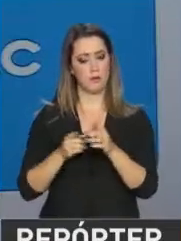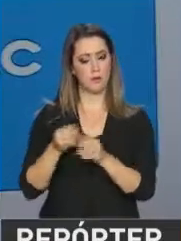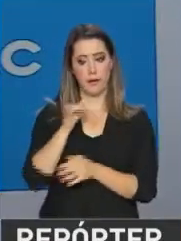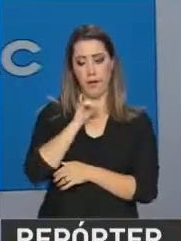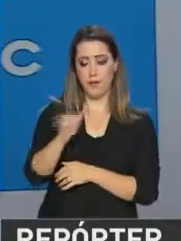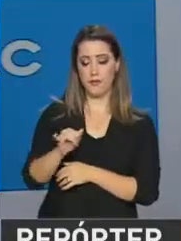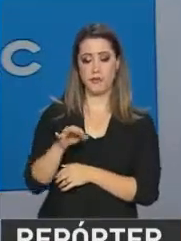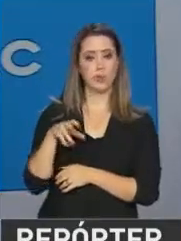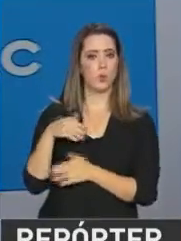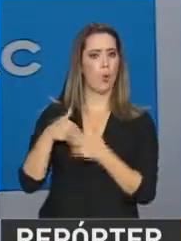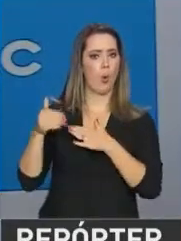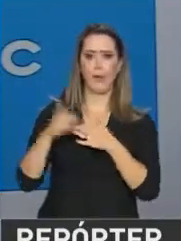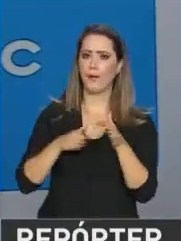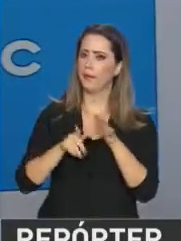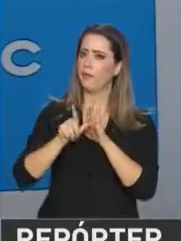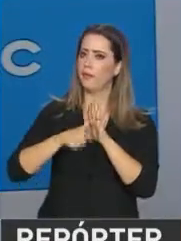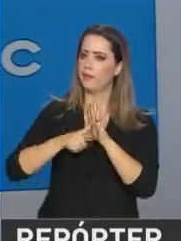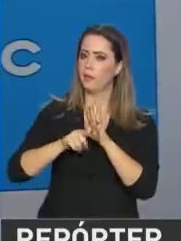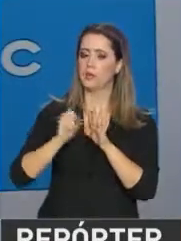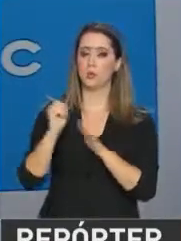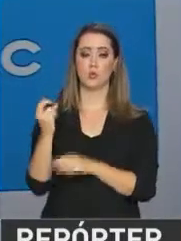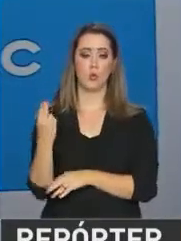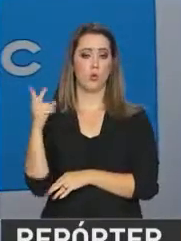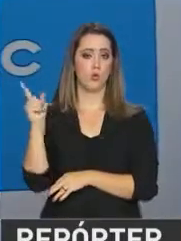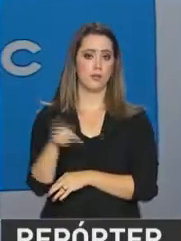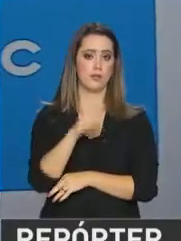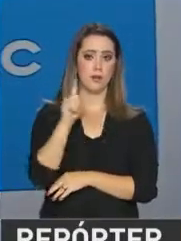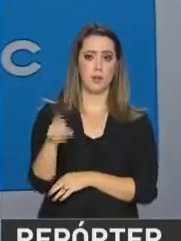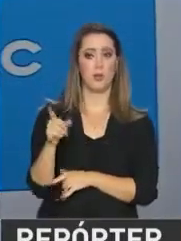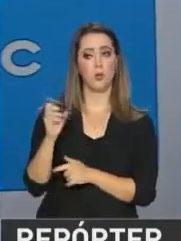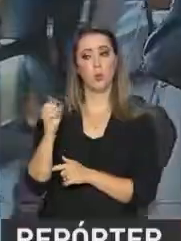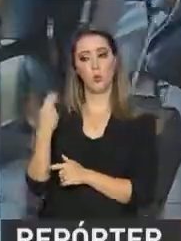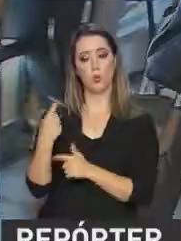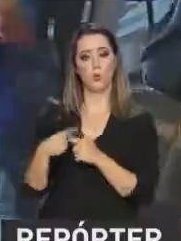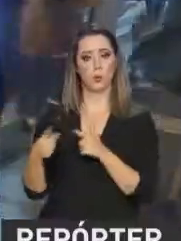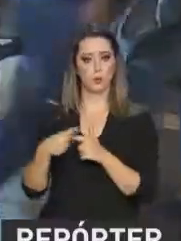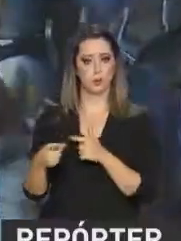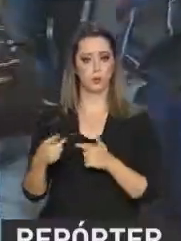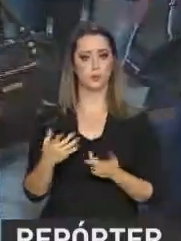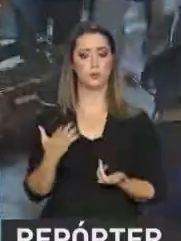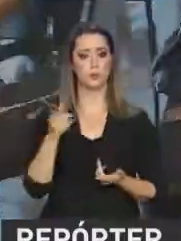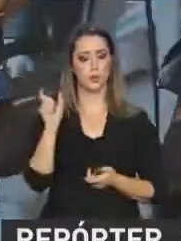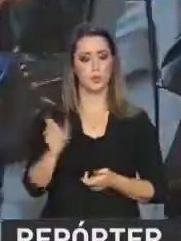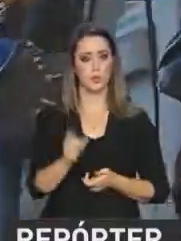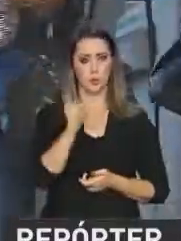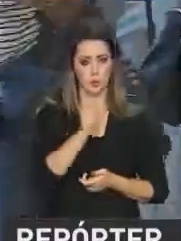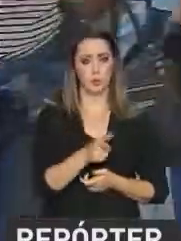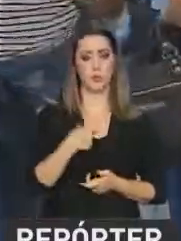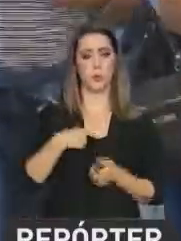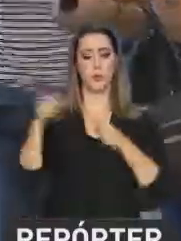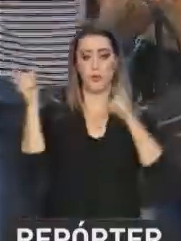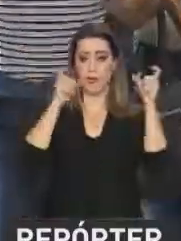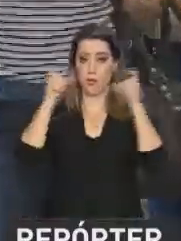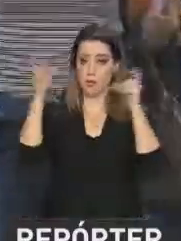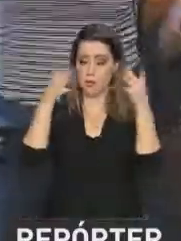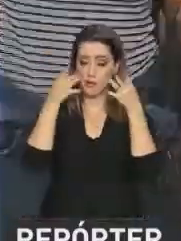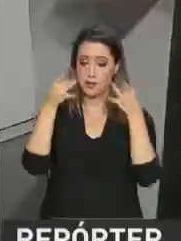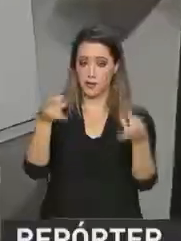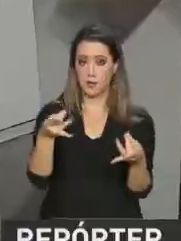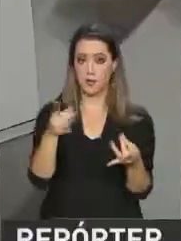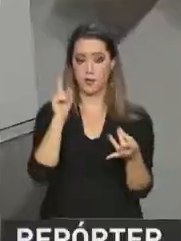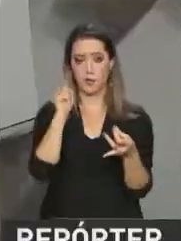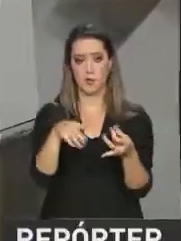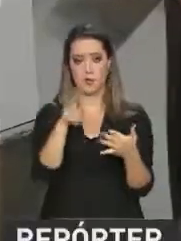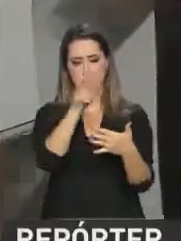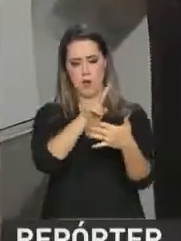qualquer motivo de atraso cancelamento ou problema nos vôos do passageiro os passageiros também têm que ficar atentos a dica